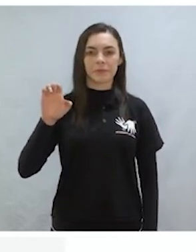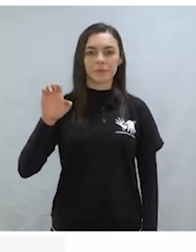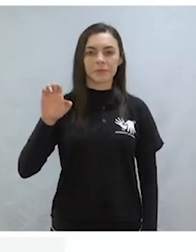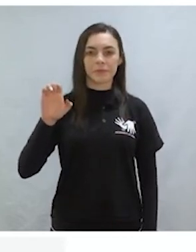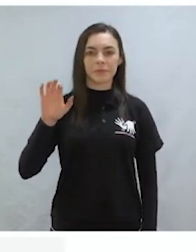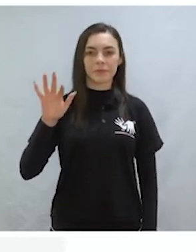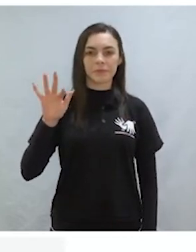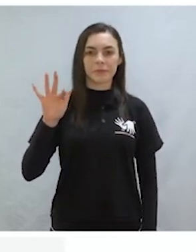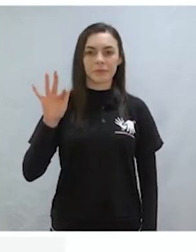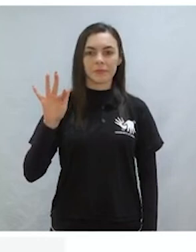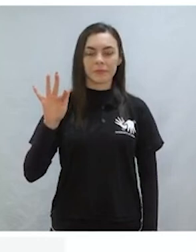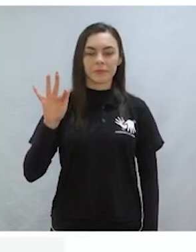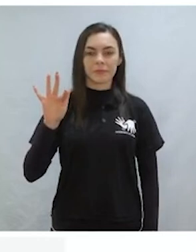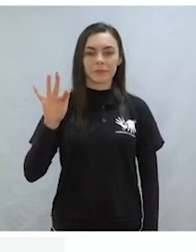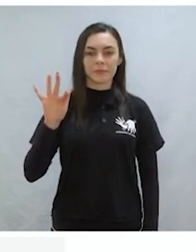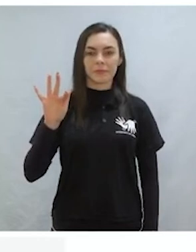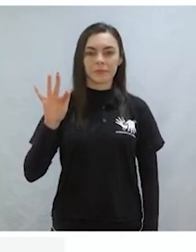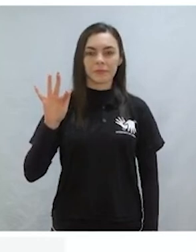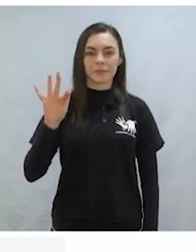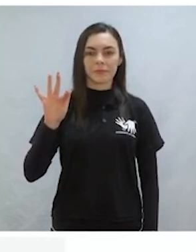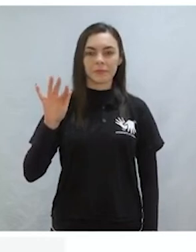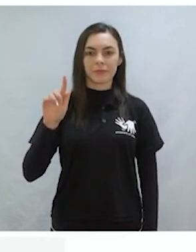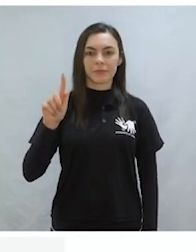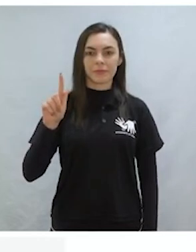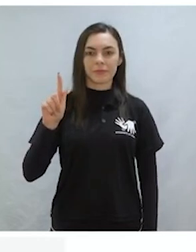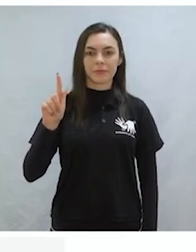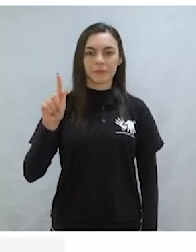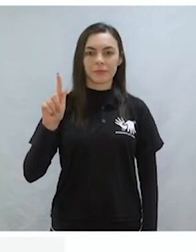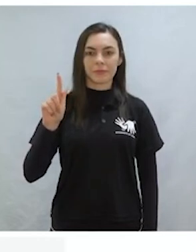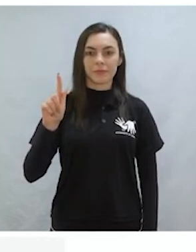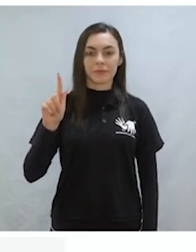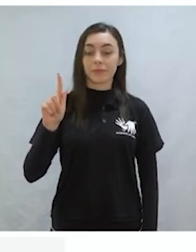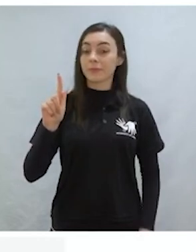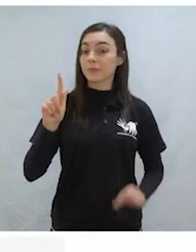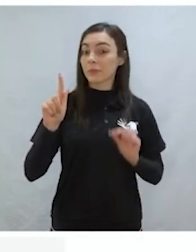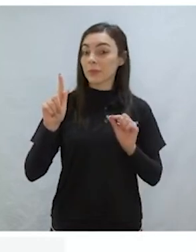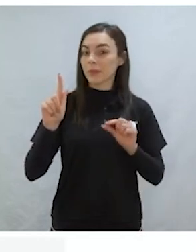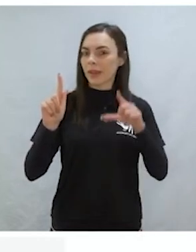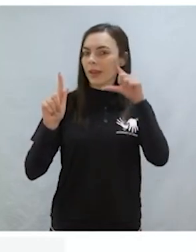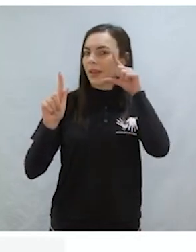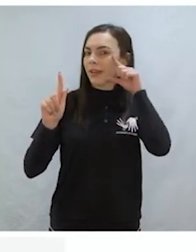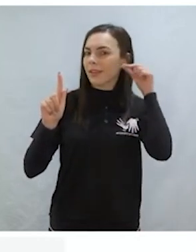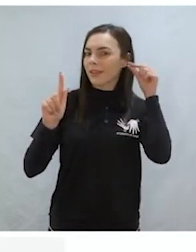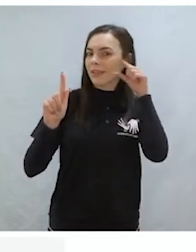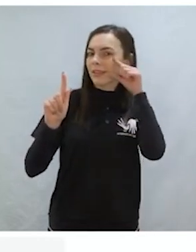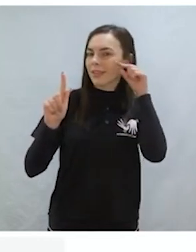E. O F, o G de